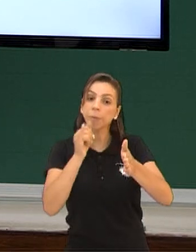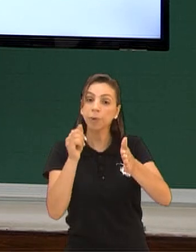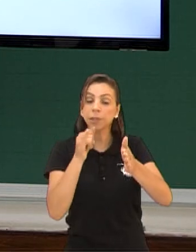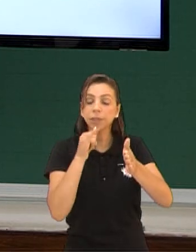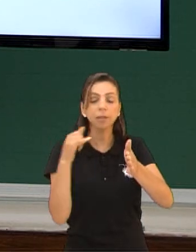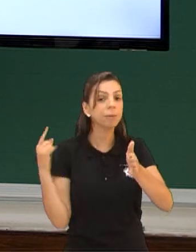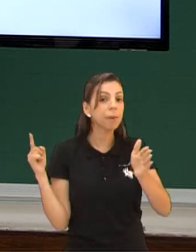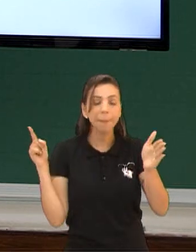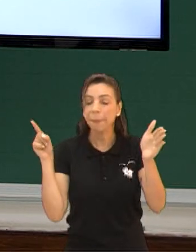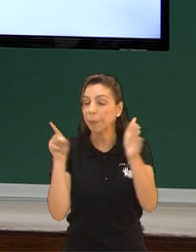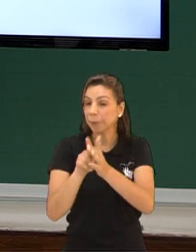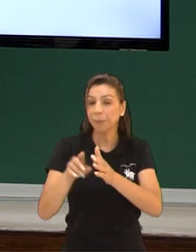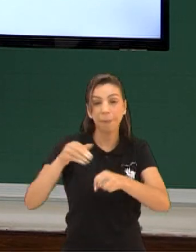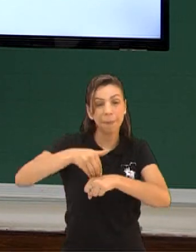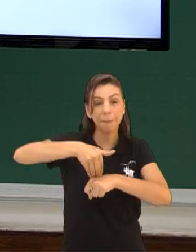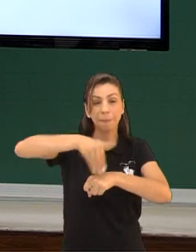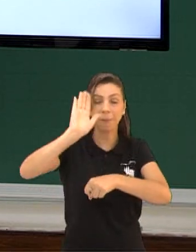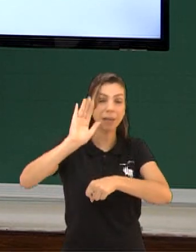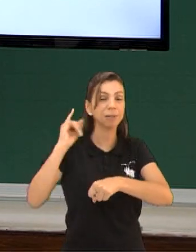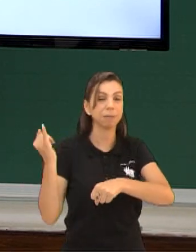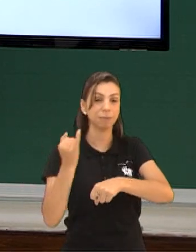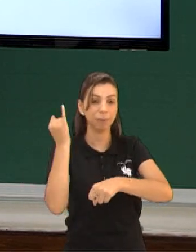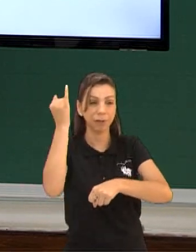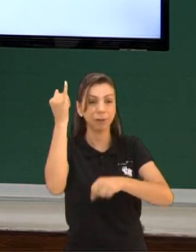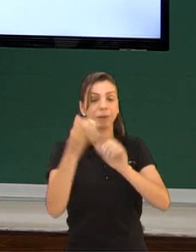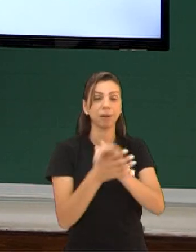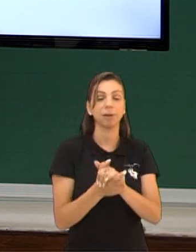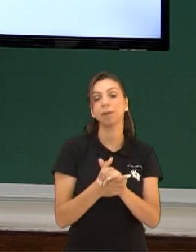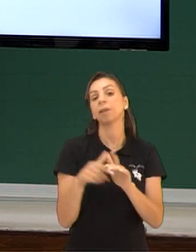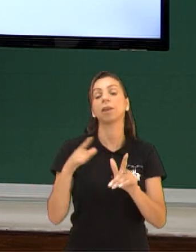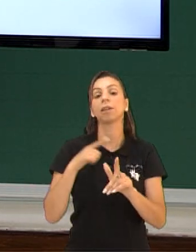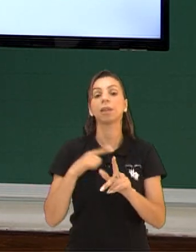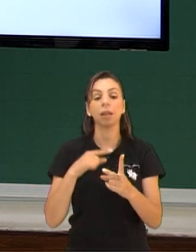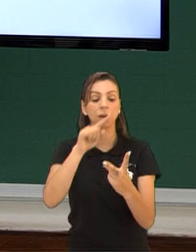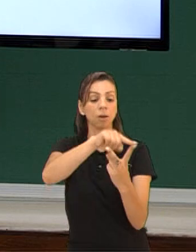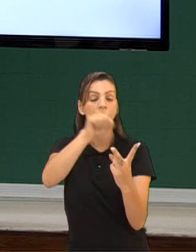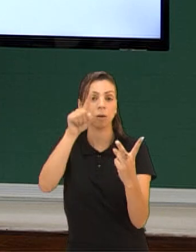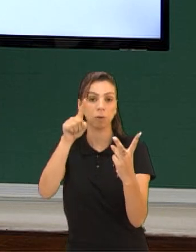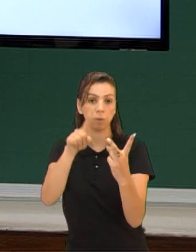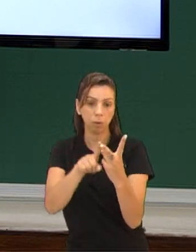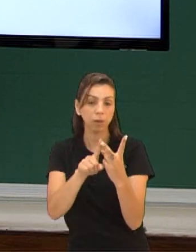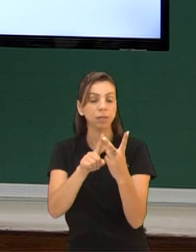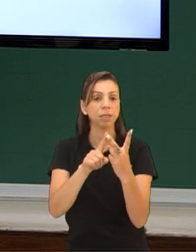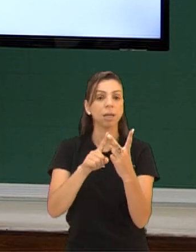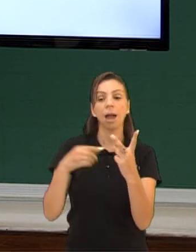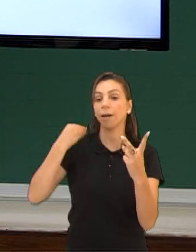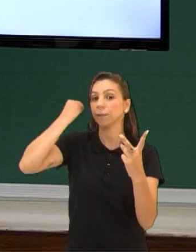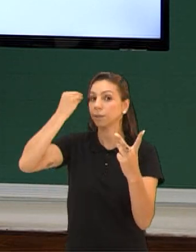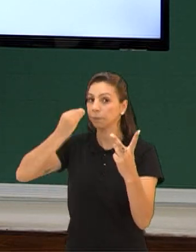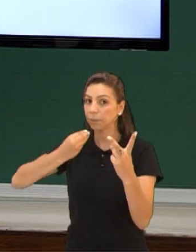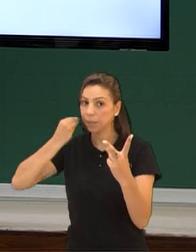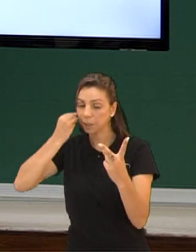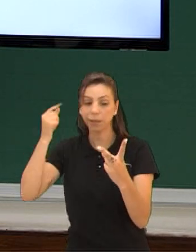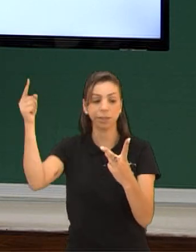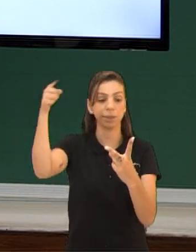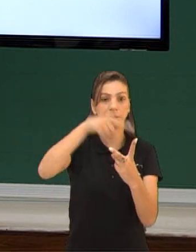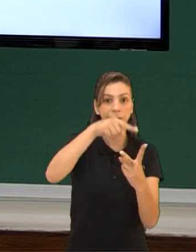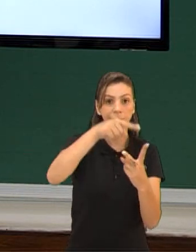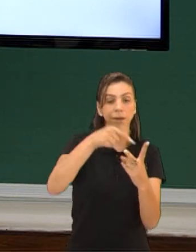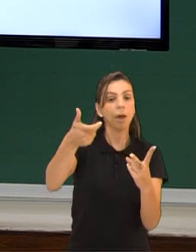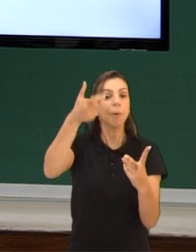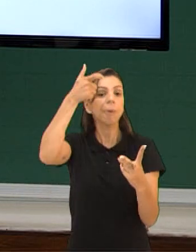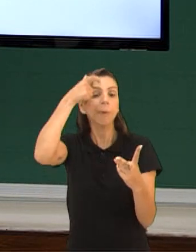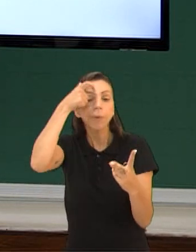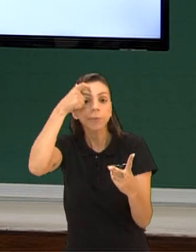grandes questões era a dicotomia entre empirismo e racionalismo. E o Kant vai se debruçar sobre isso de uma forma brilhante